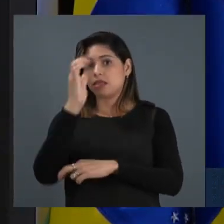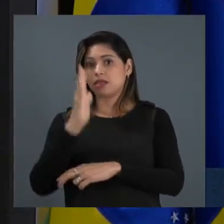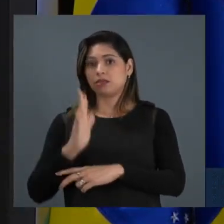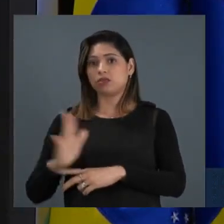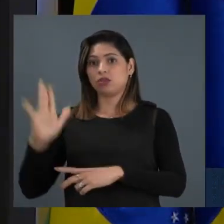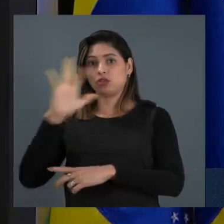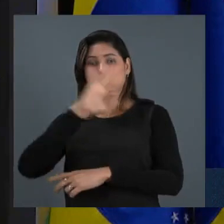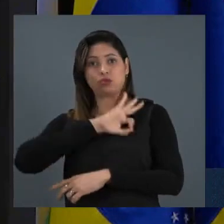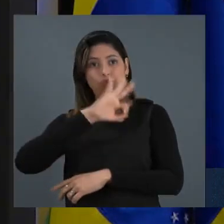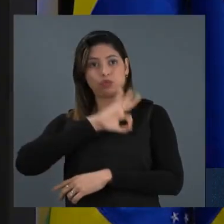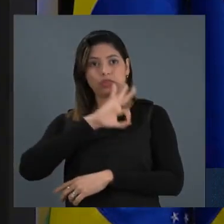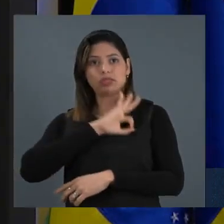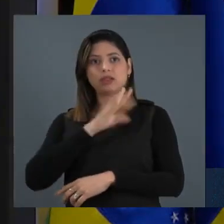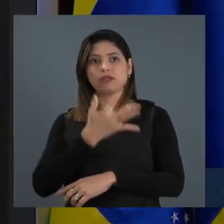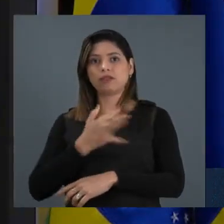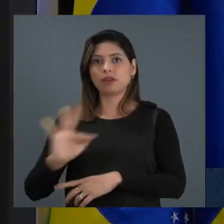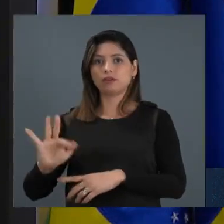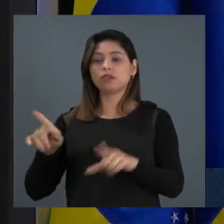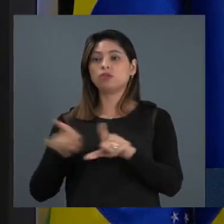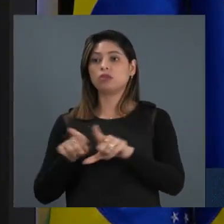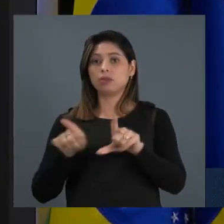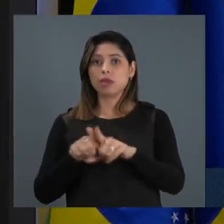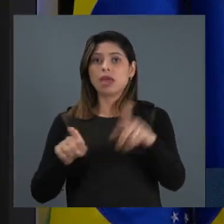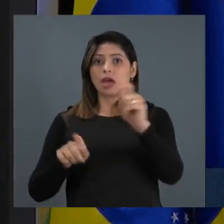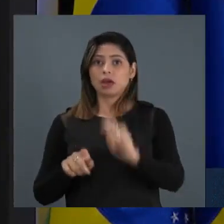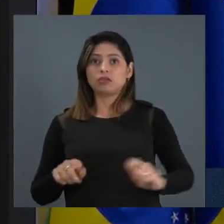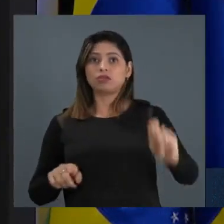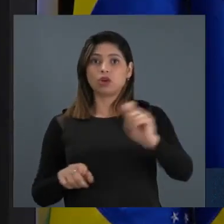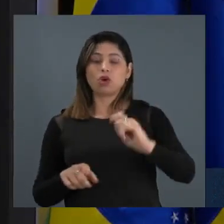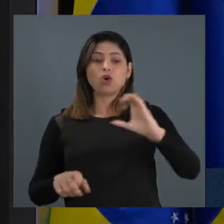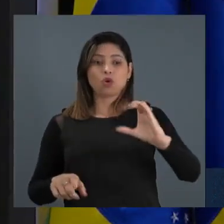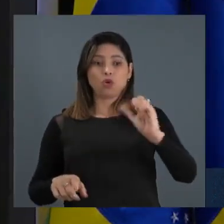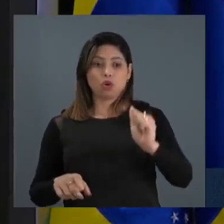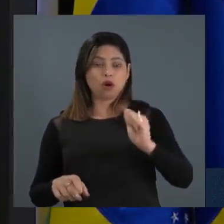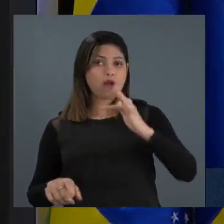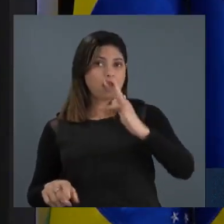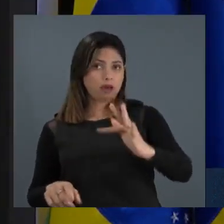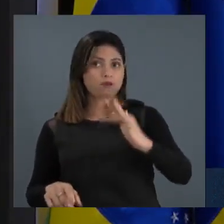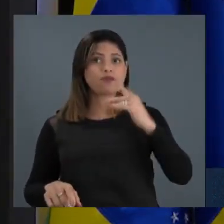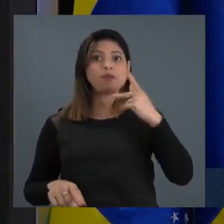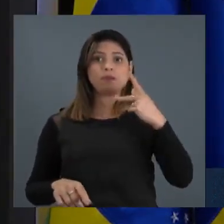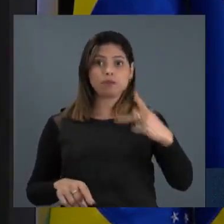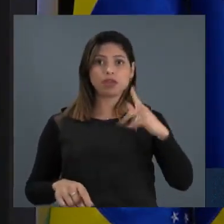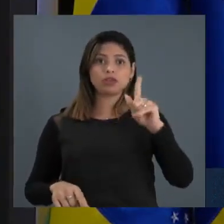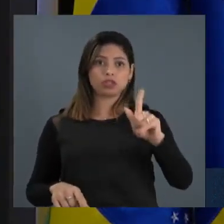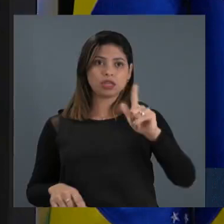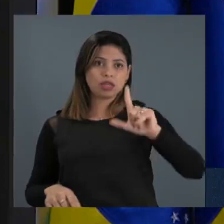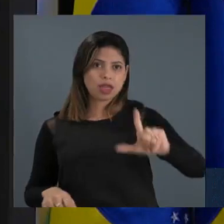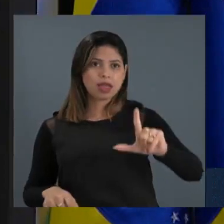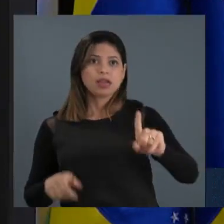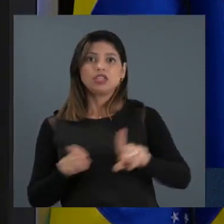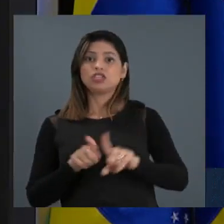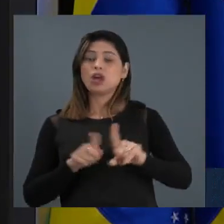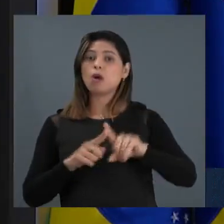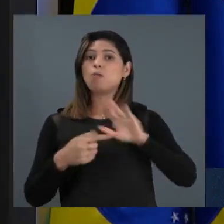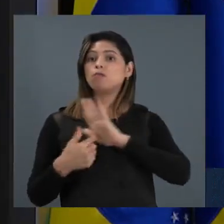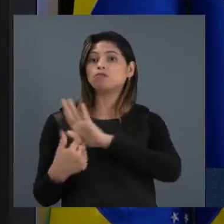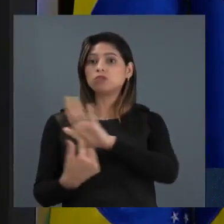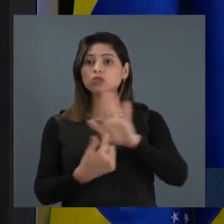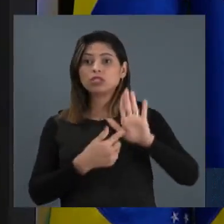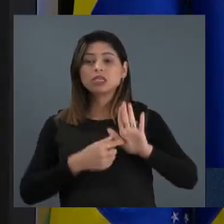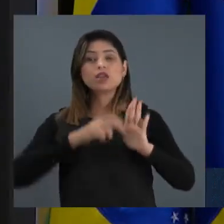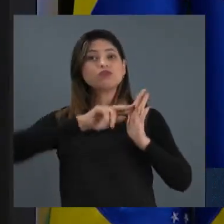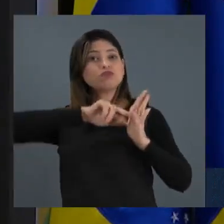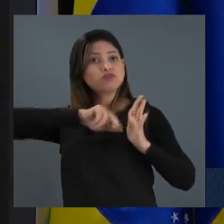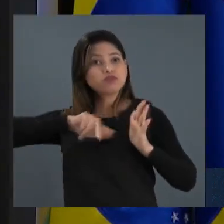Federais, a Associação Nacional dos Auditores Fiscais, COAF, PGR, já demonstraram em vários relatórios e notas técnicas